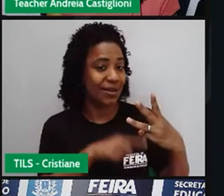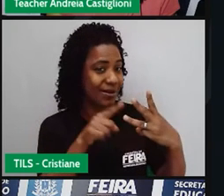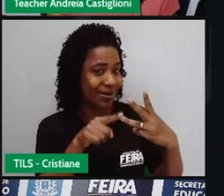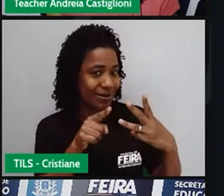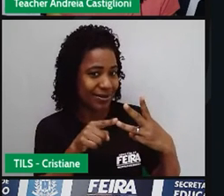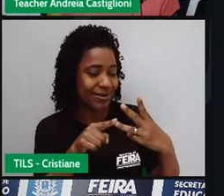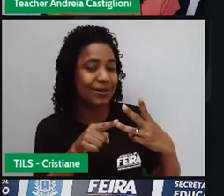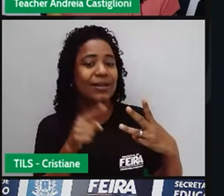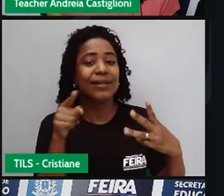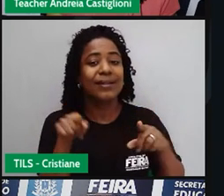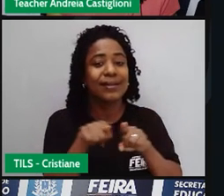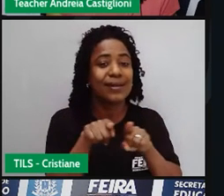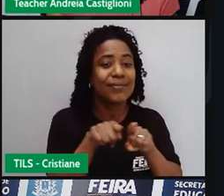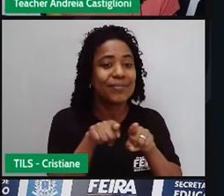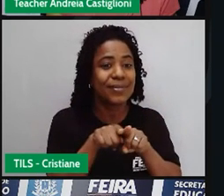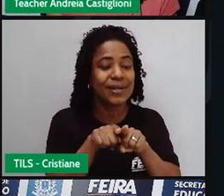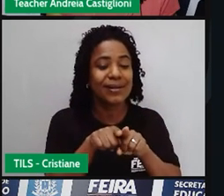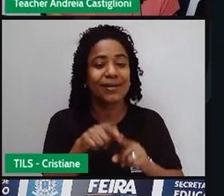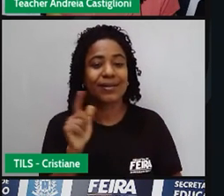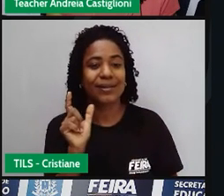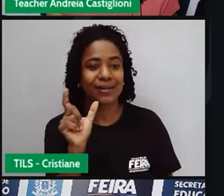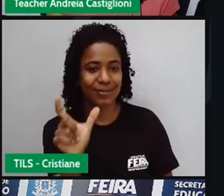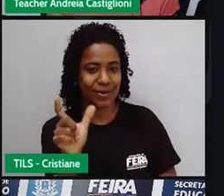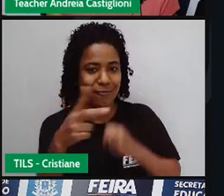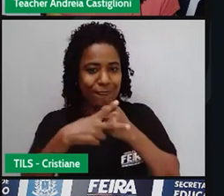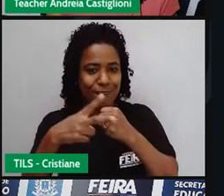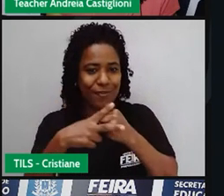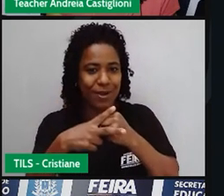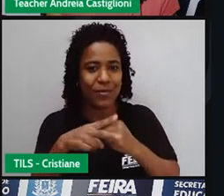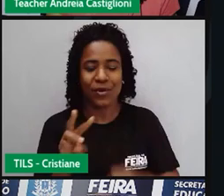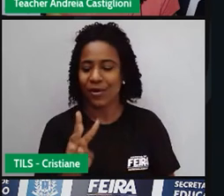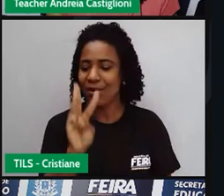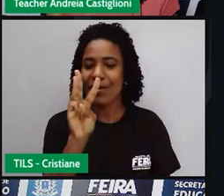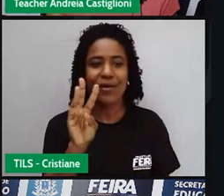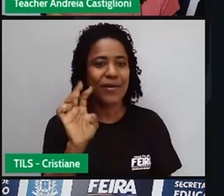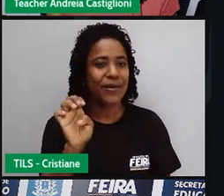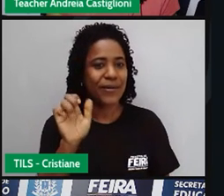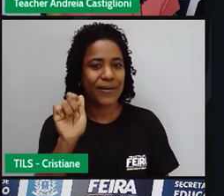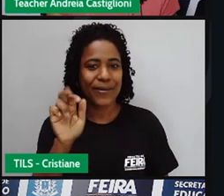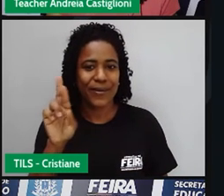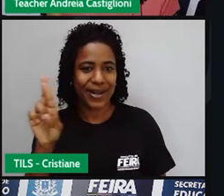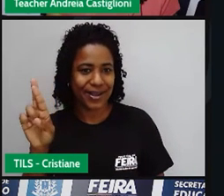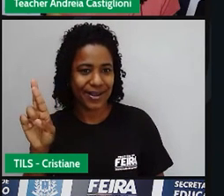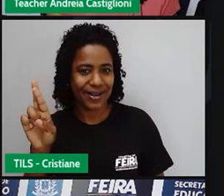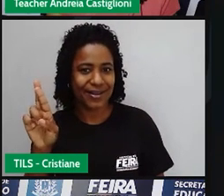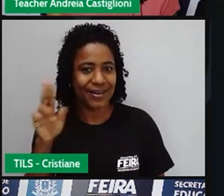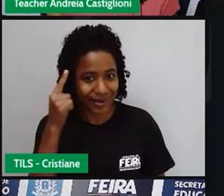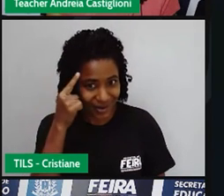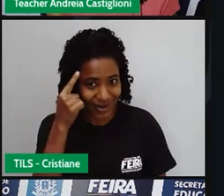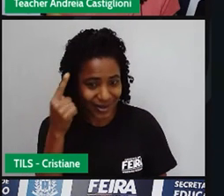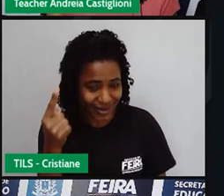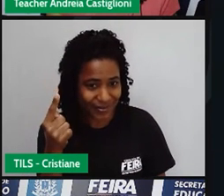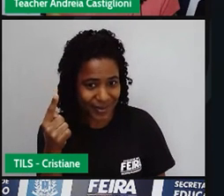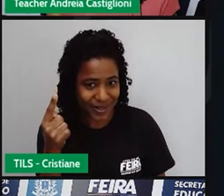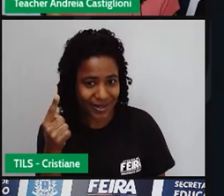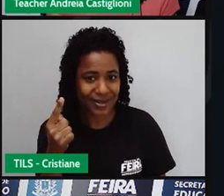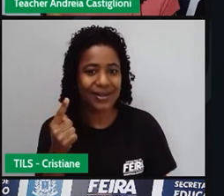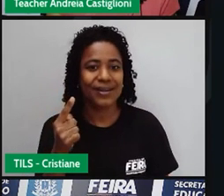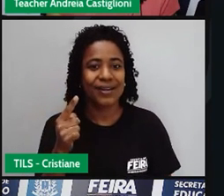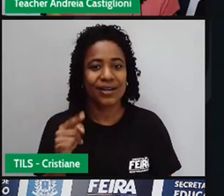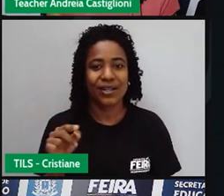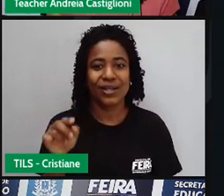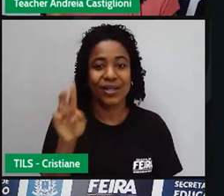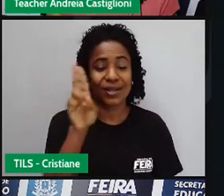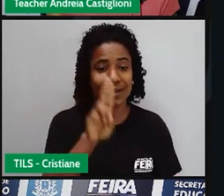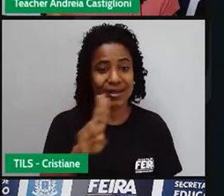foi a diferença que existe entre o verbo War you lembre-se de que aqui na